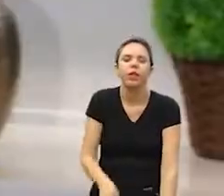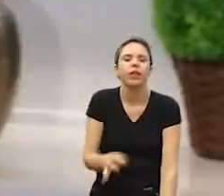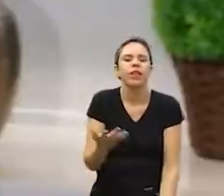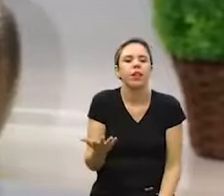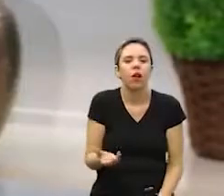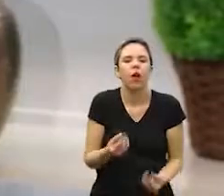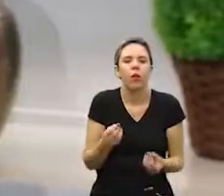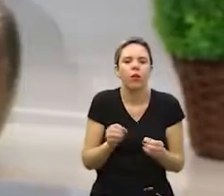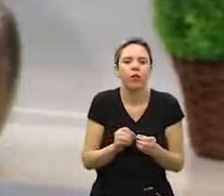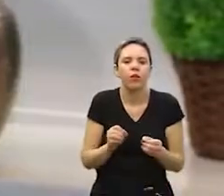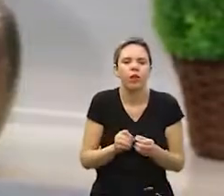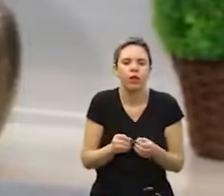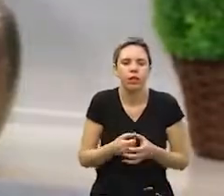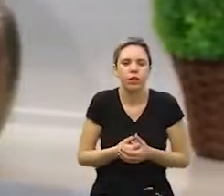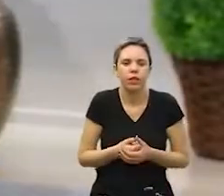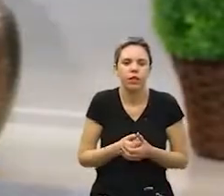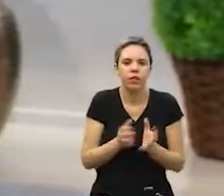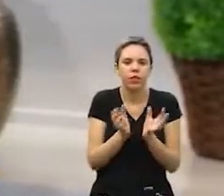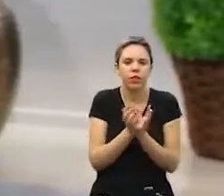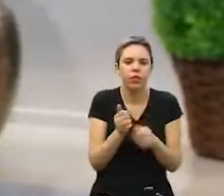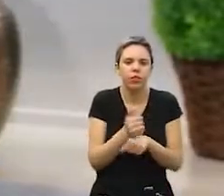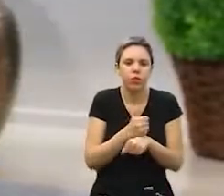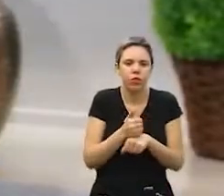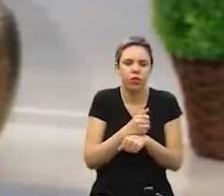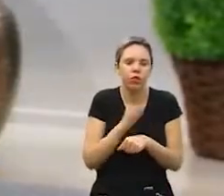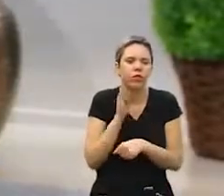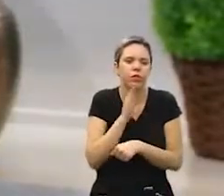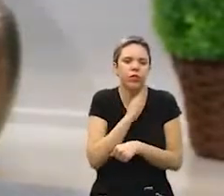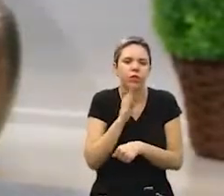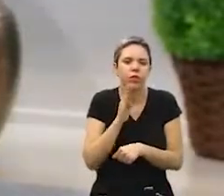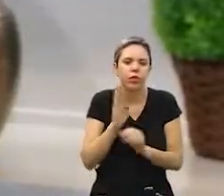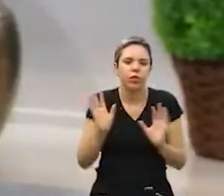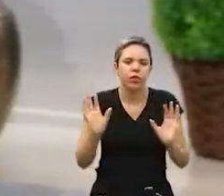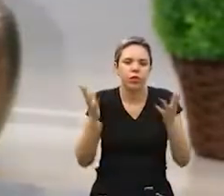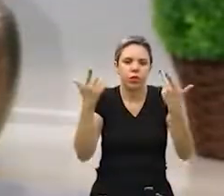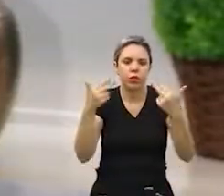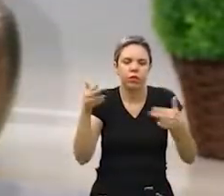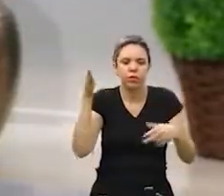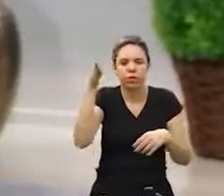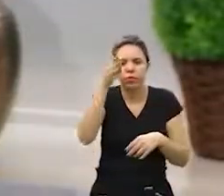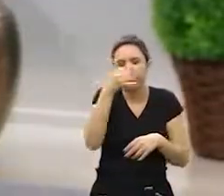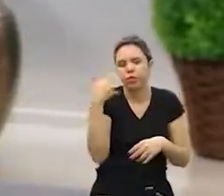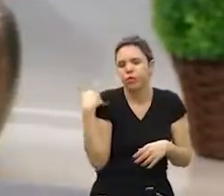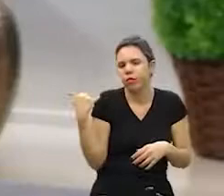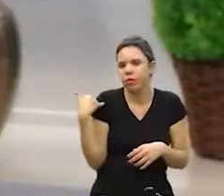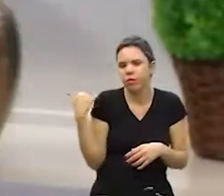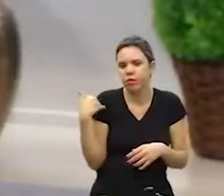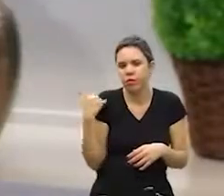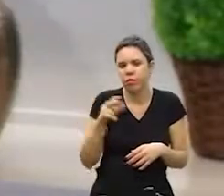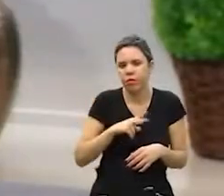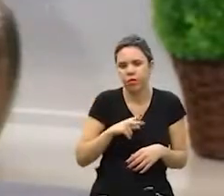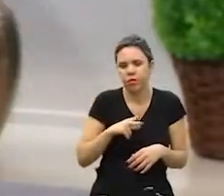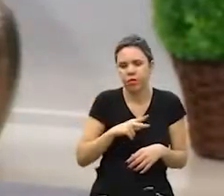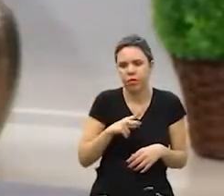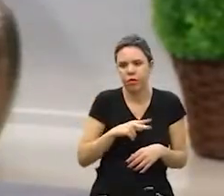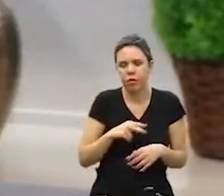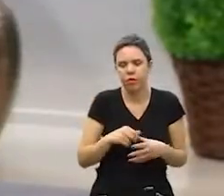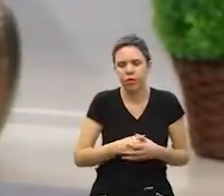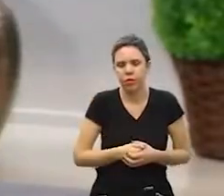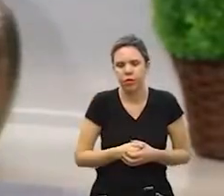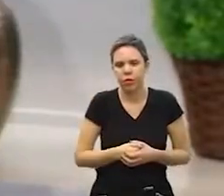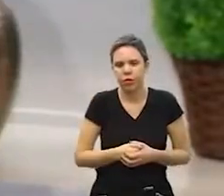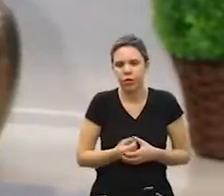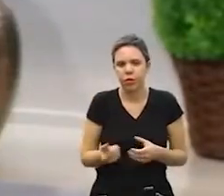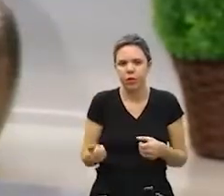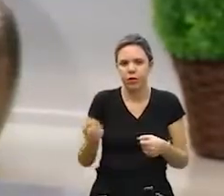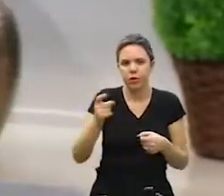certeza. Como é que faz? Olha, eu tenho uma equipe de serviço de bar, trabalho com eventos, tanto aniversários, eventos privados,